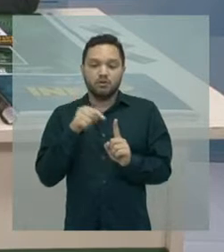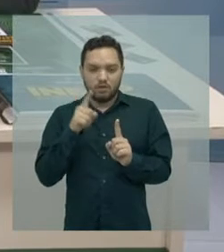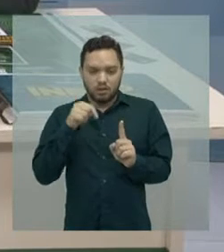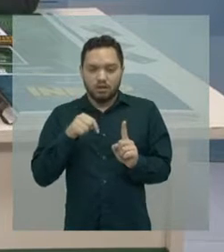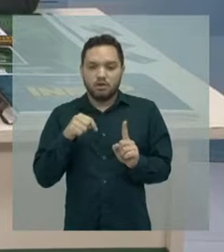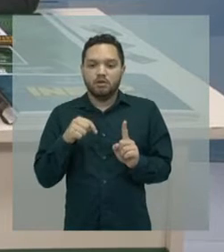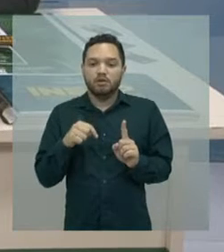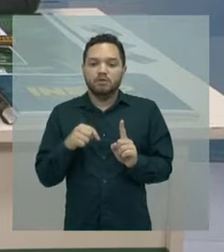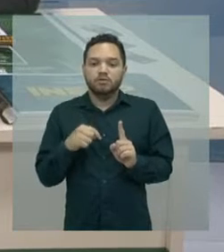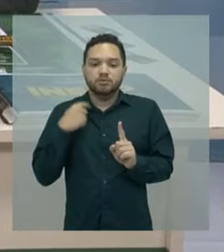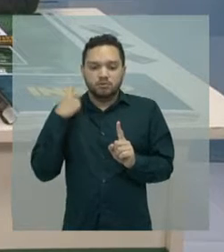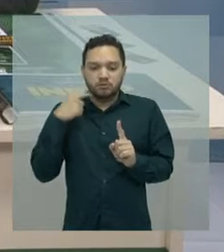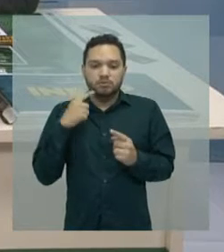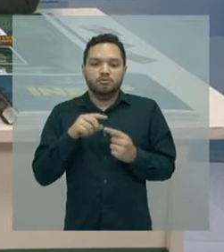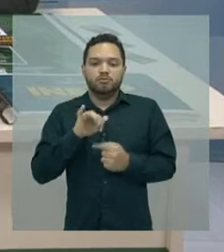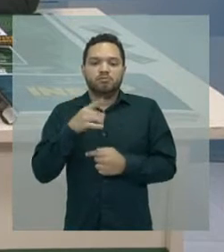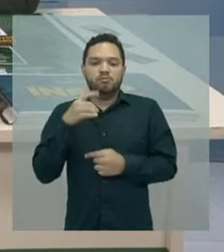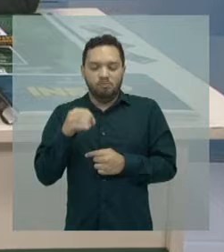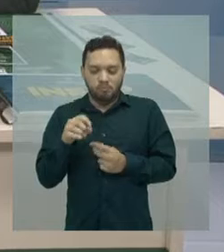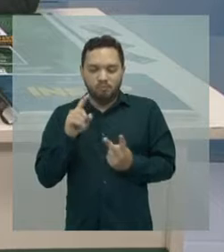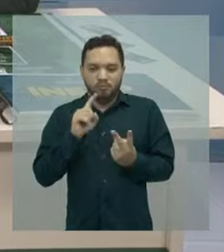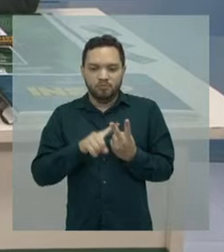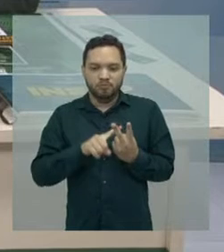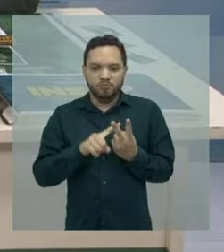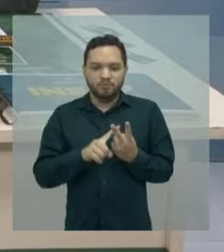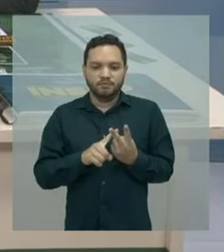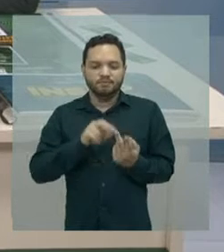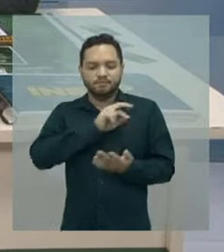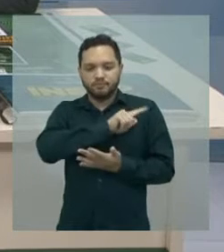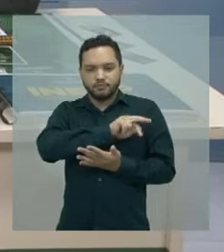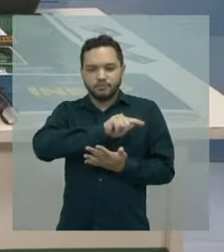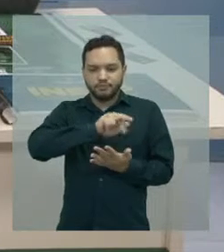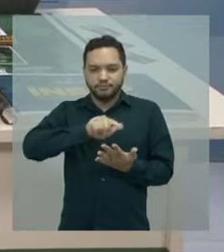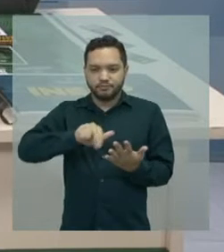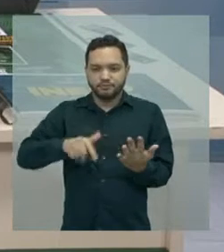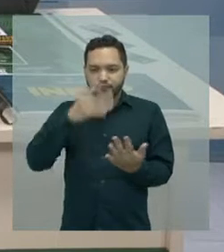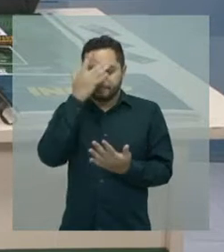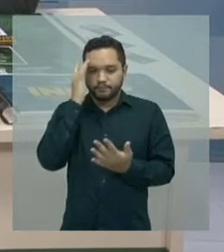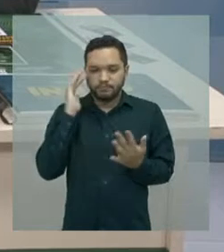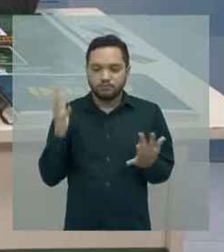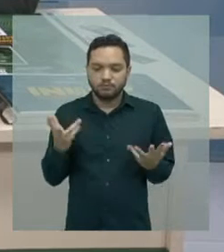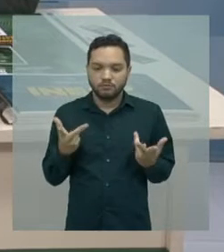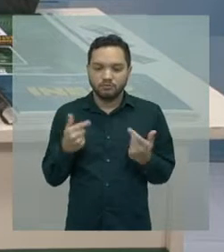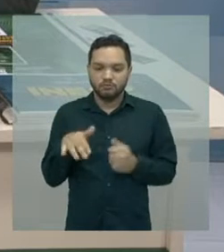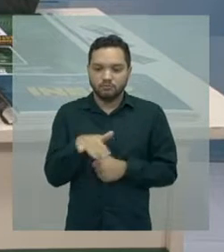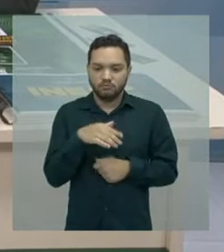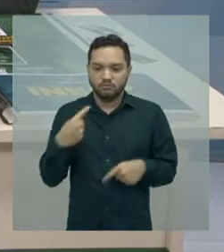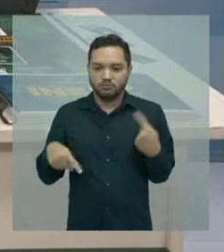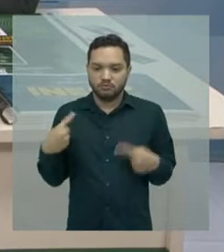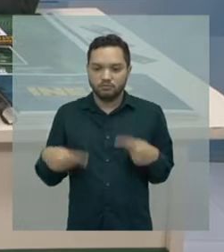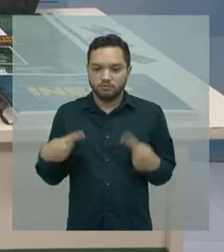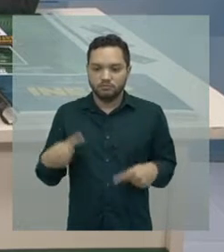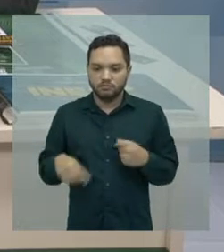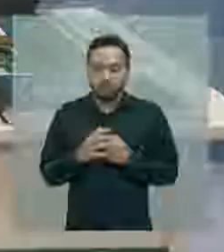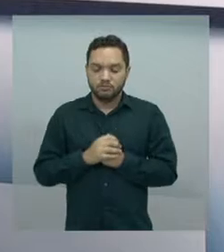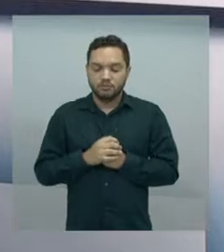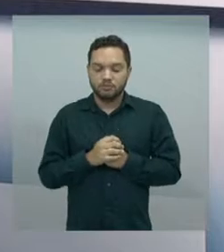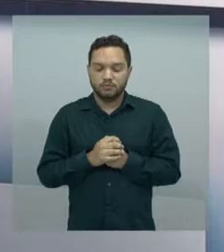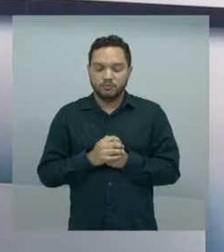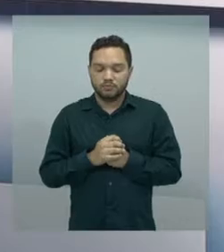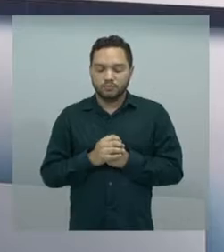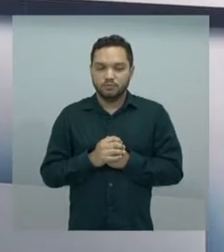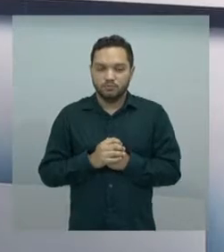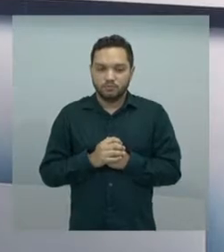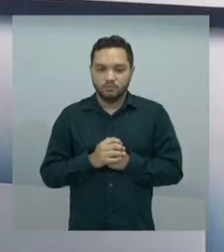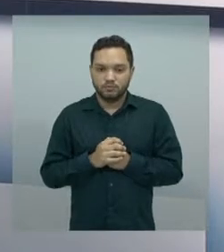constituinte. João Alfredo, Hilário Marques, vários, estou me lembrando aqui. Grandes nomes da política cearense. E